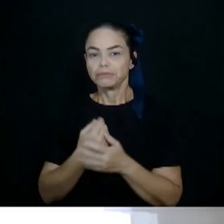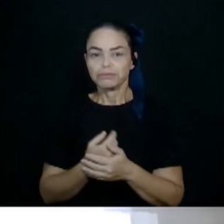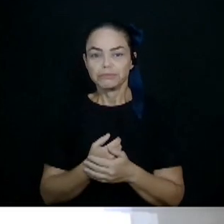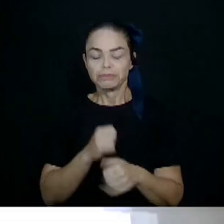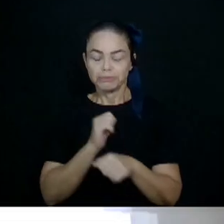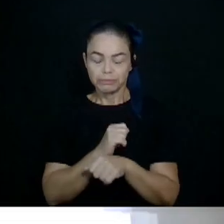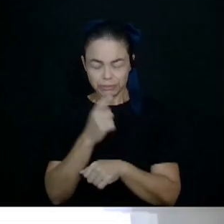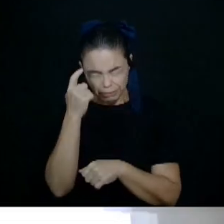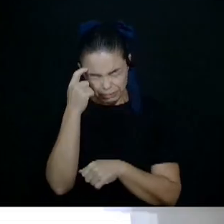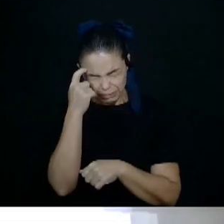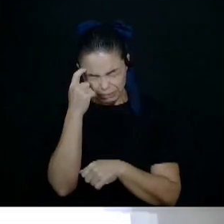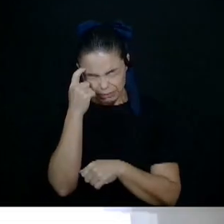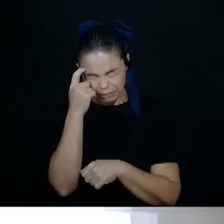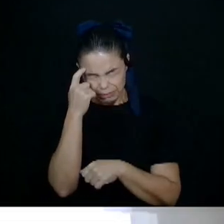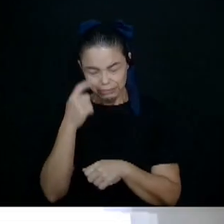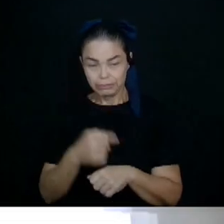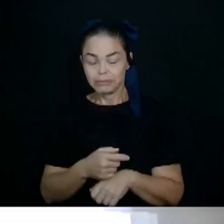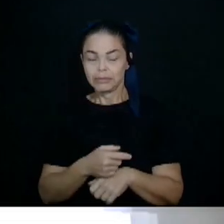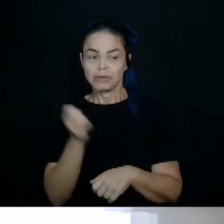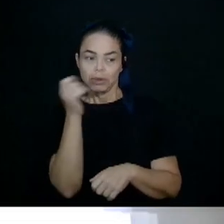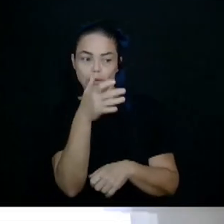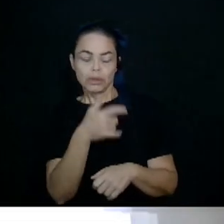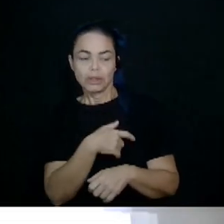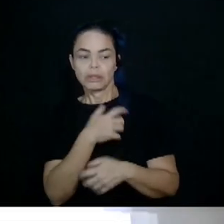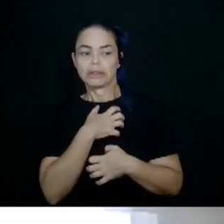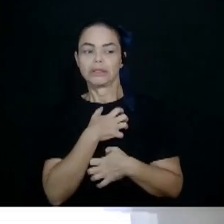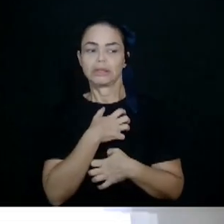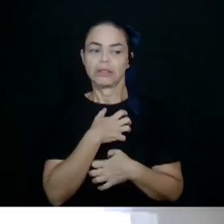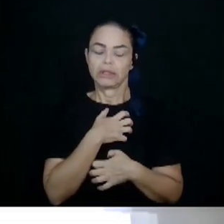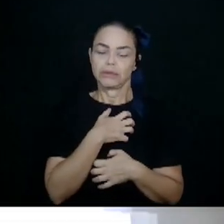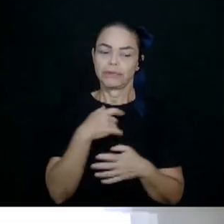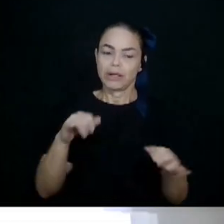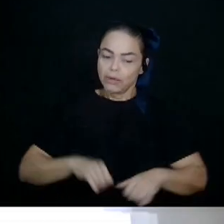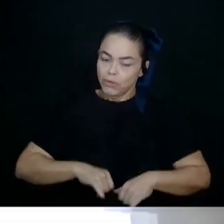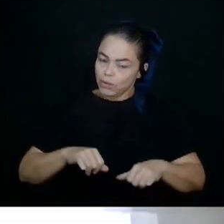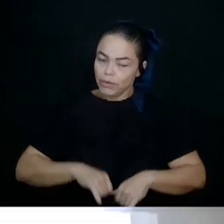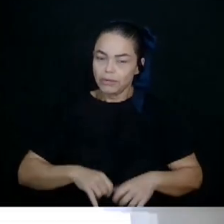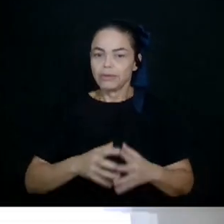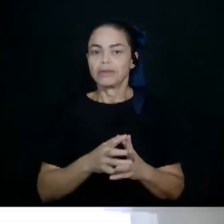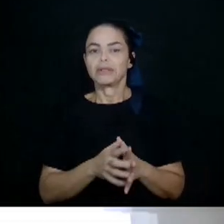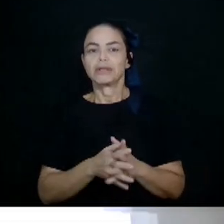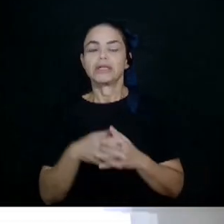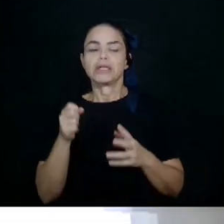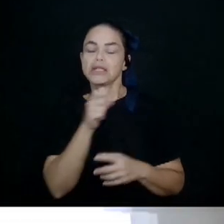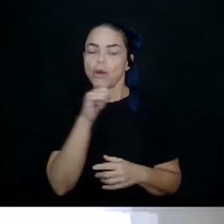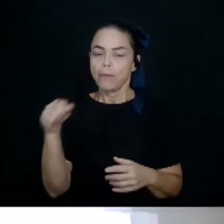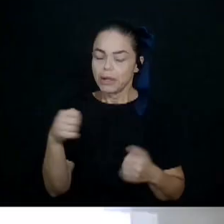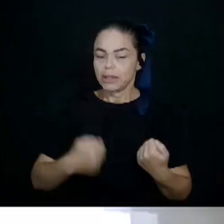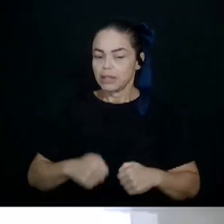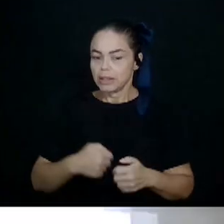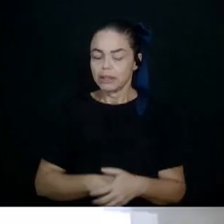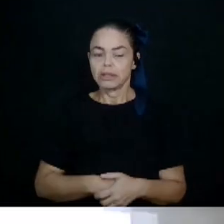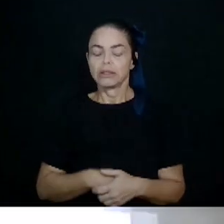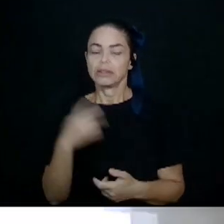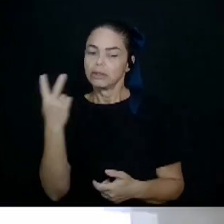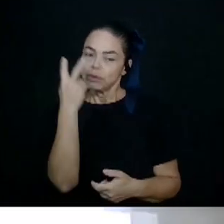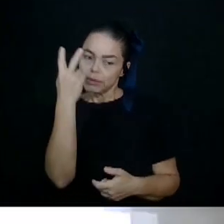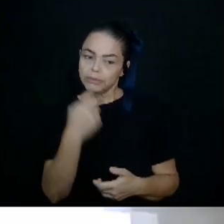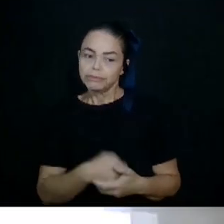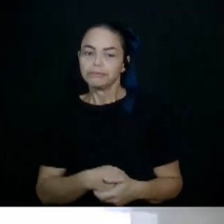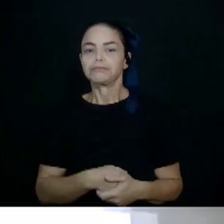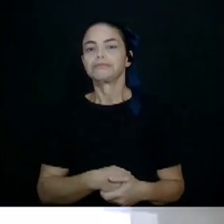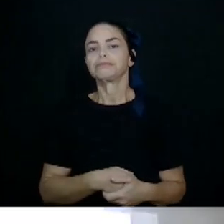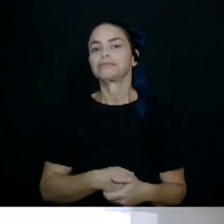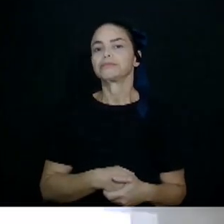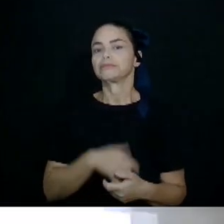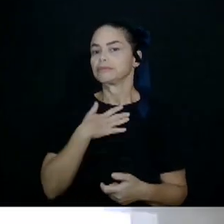pensar em se desfazer de algo, ela se pega nesse questionamento, mas e se eu precisar? Mas isso tem um valor afetivo, que, como eu mencionei, né, faz